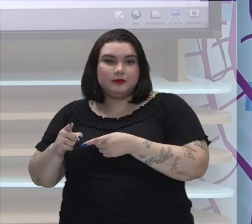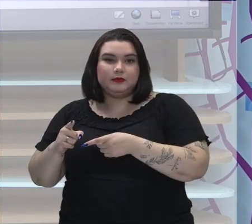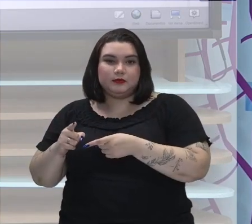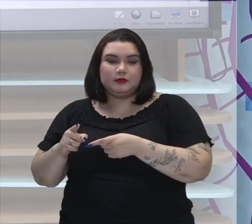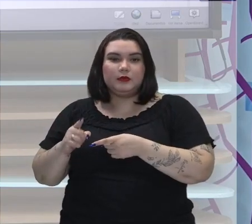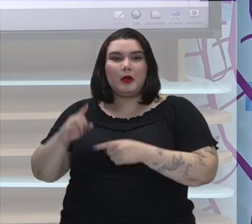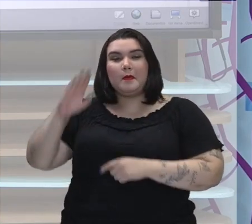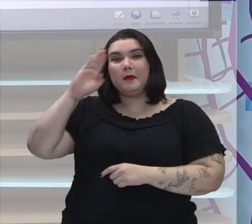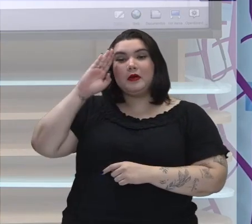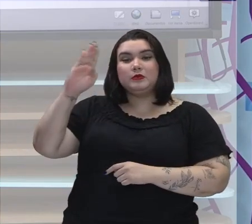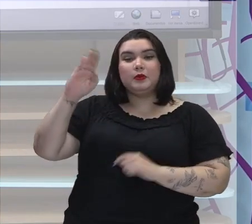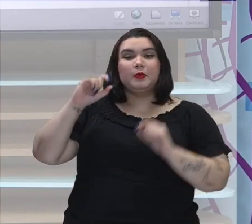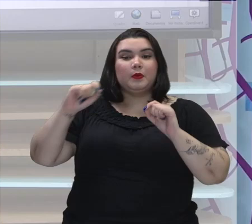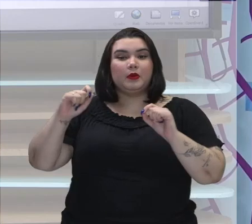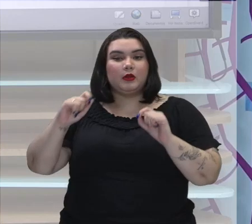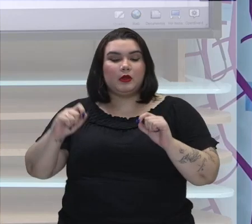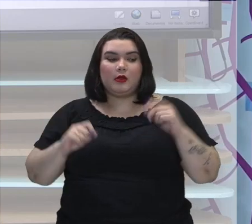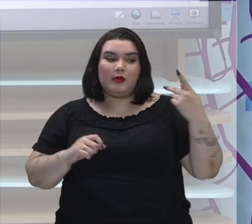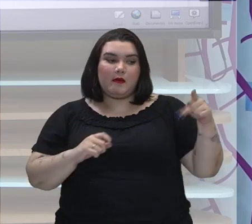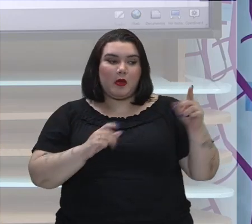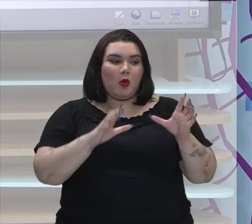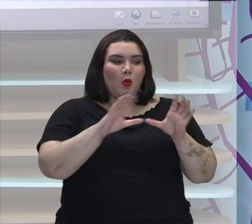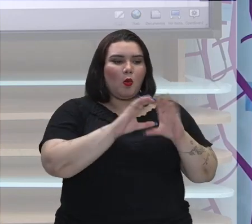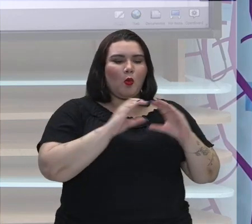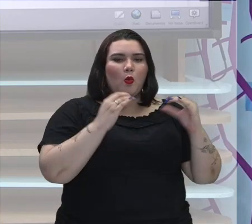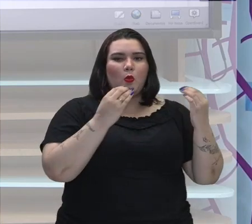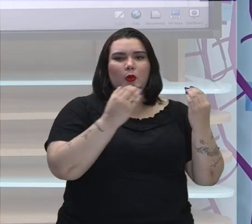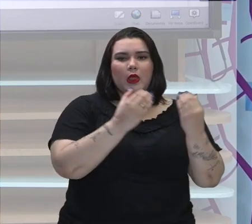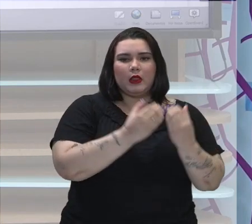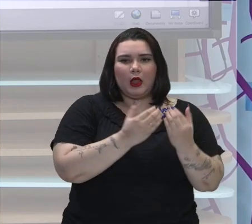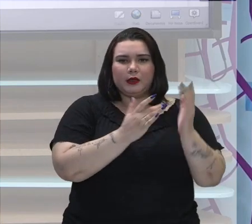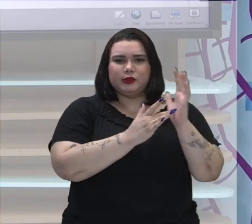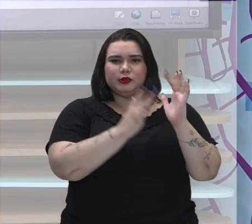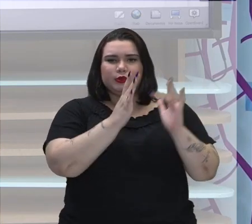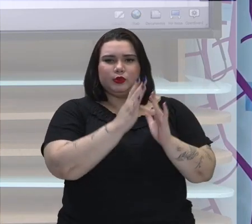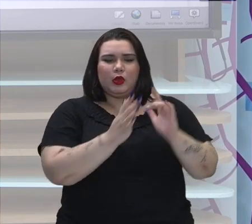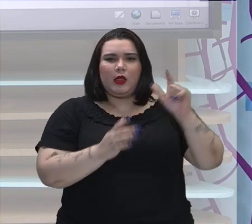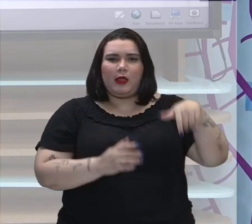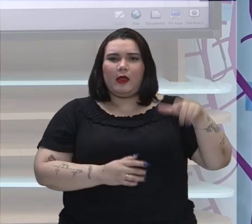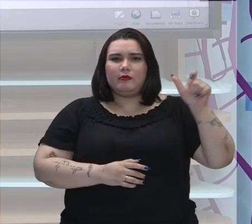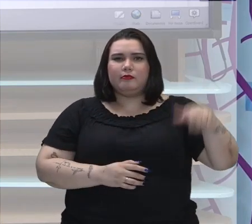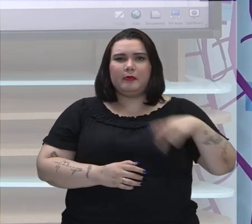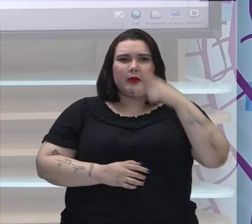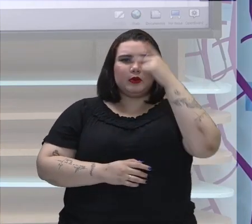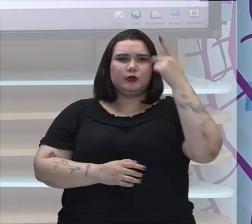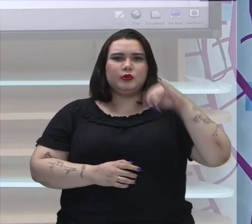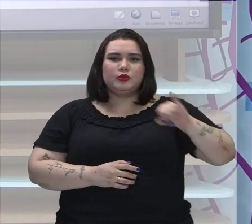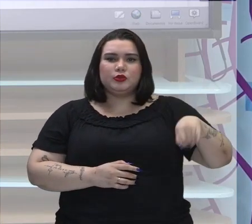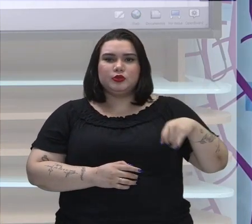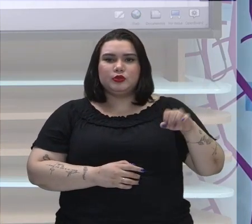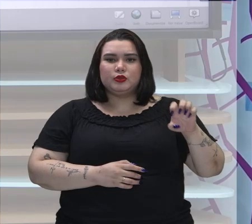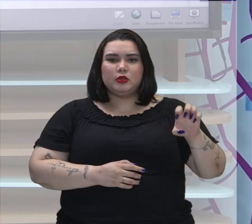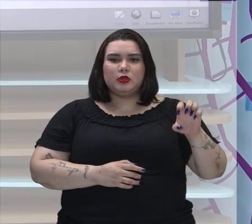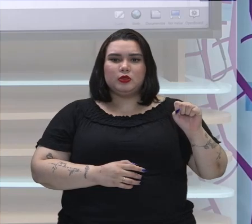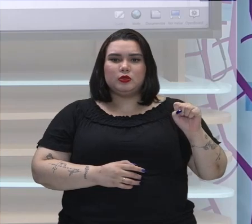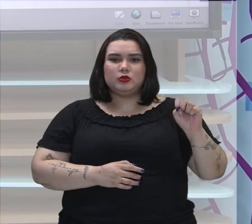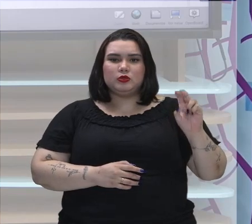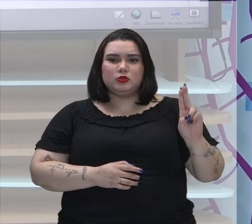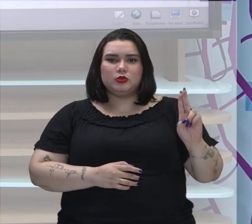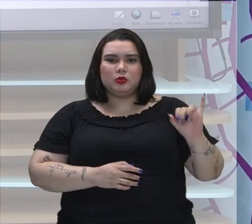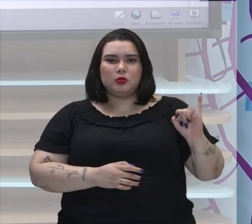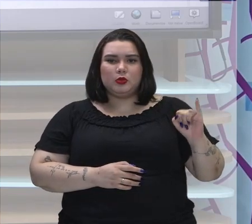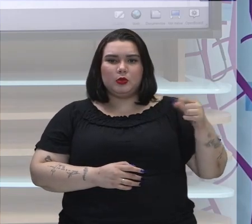principalmente, né, pela Companhia de Jesus, os jesuítas, né, que na nossa região, a